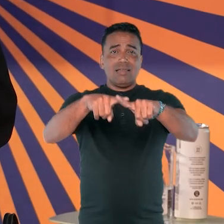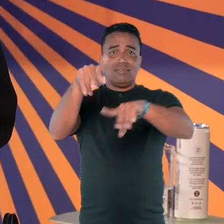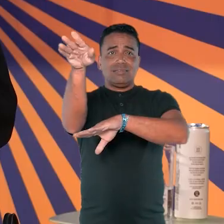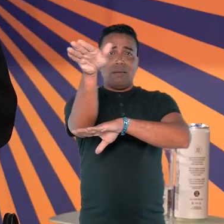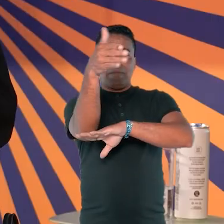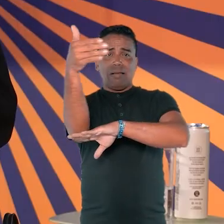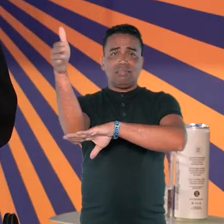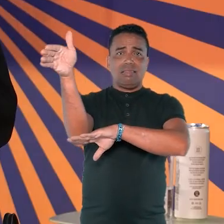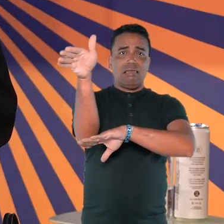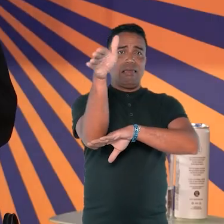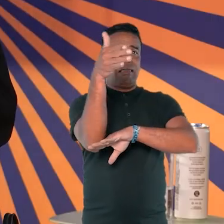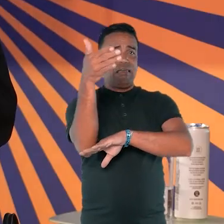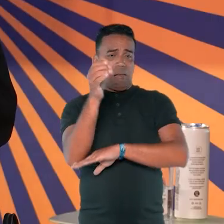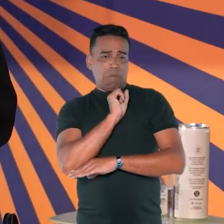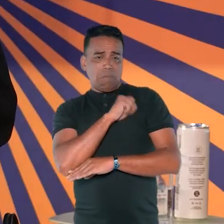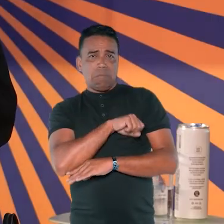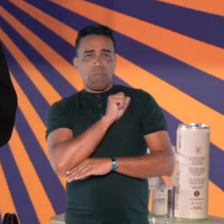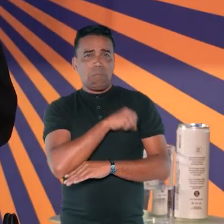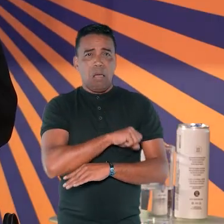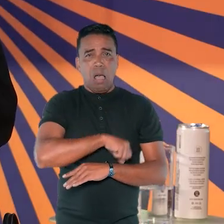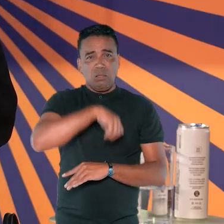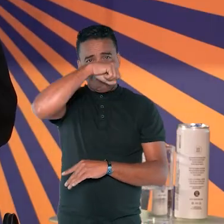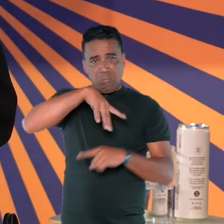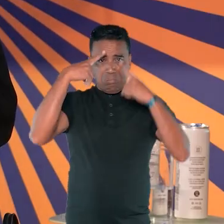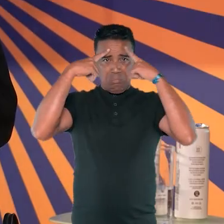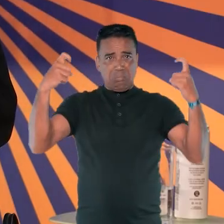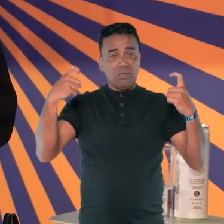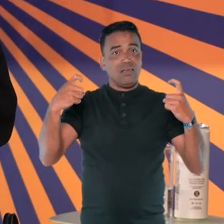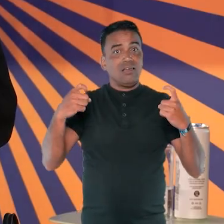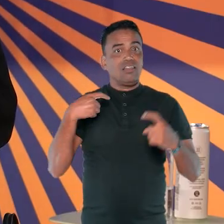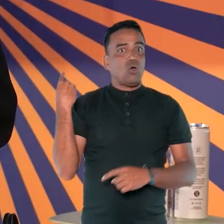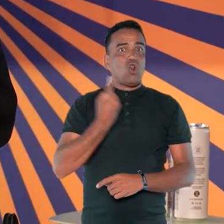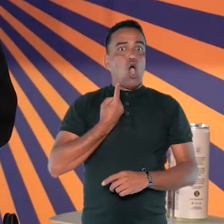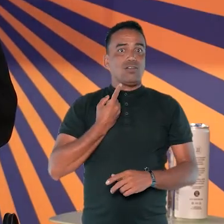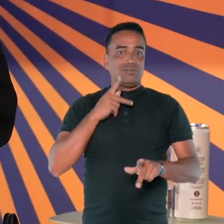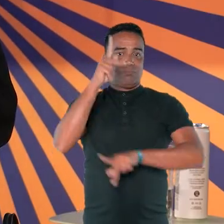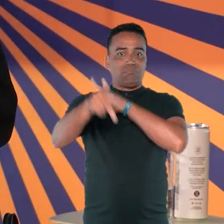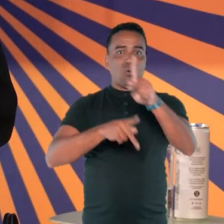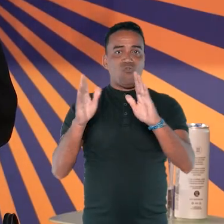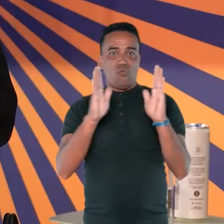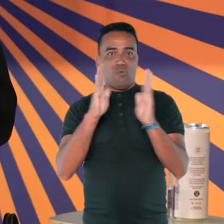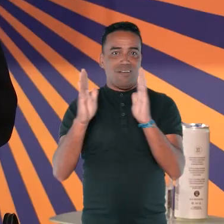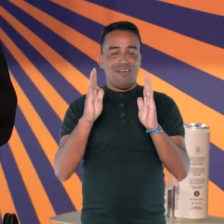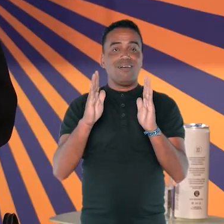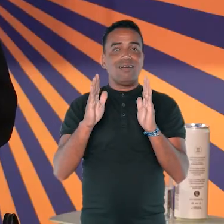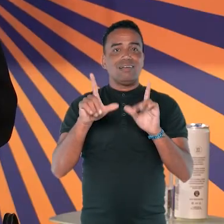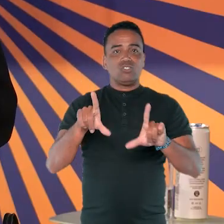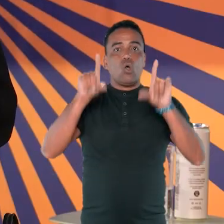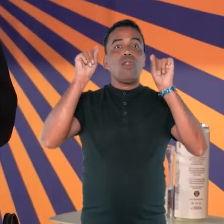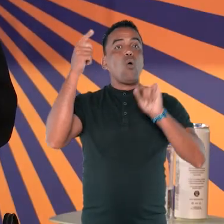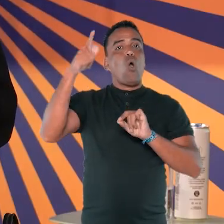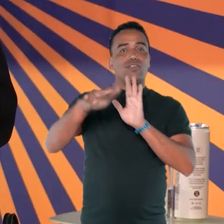tanta infâmia e covardia. Nós, o povo, naquele momento, preferíamos o outro